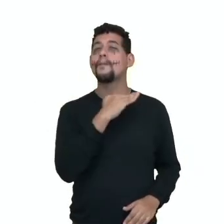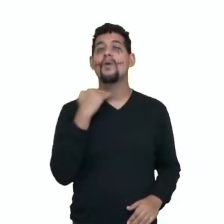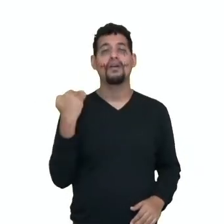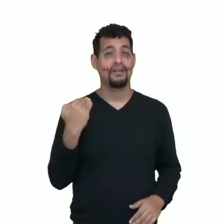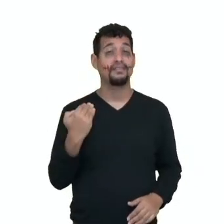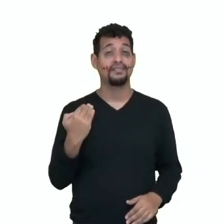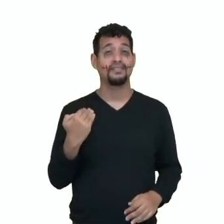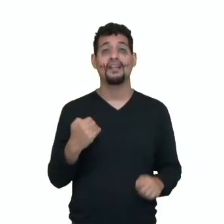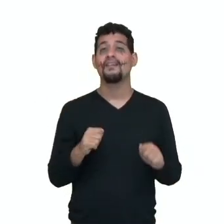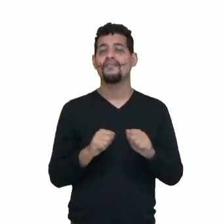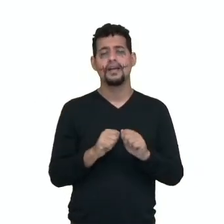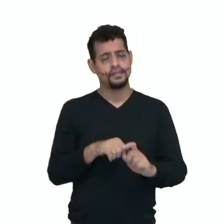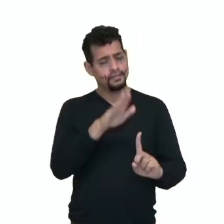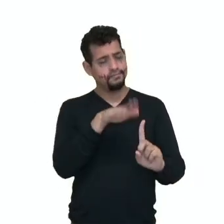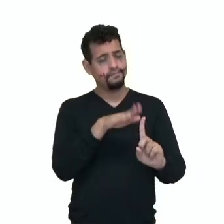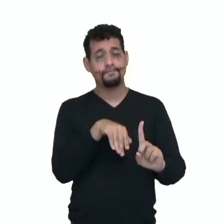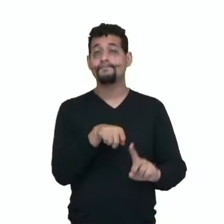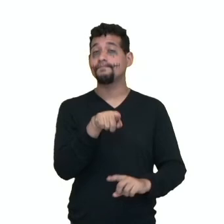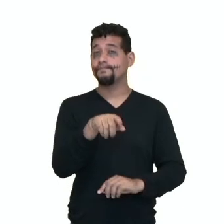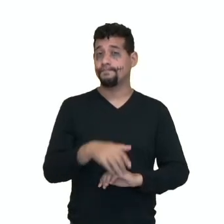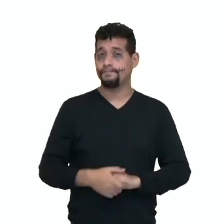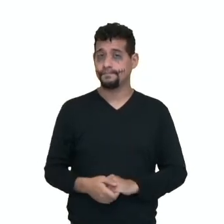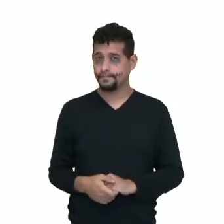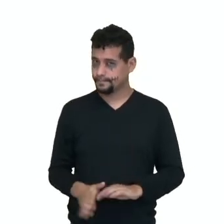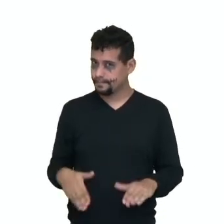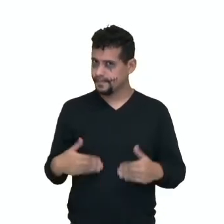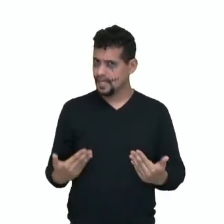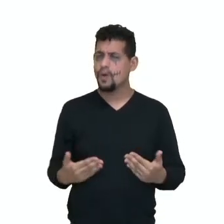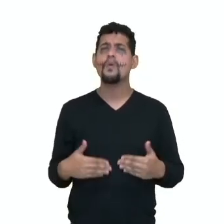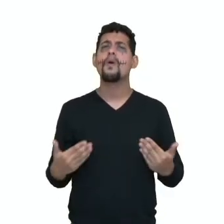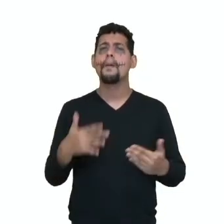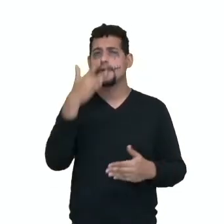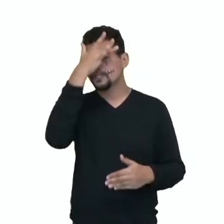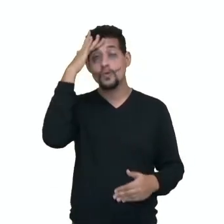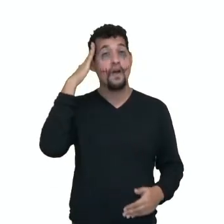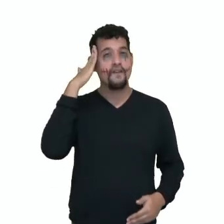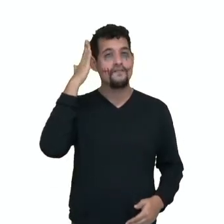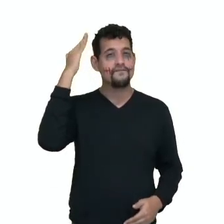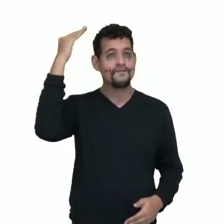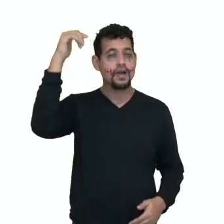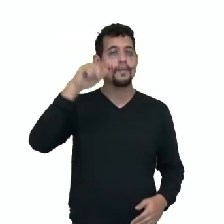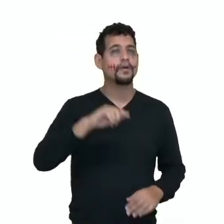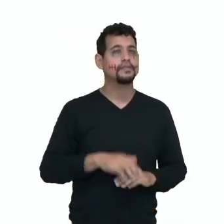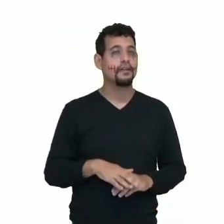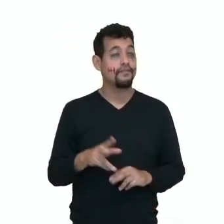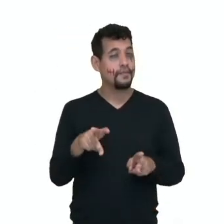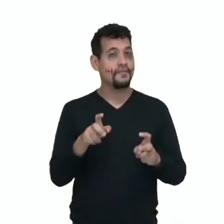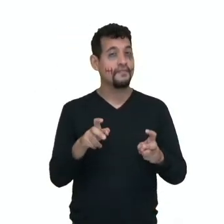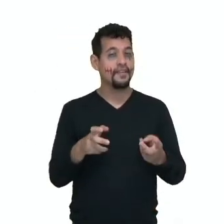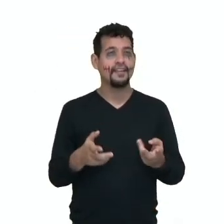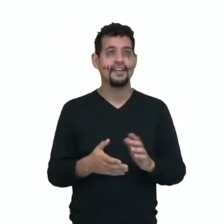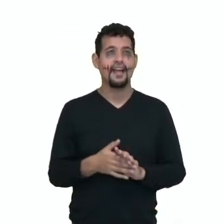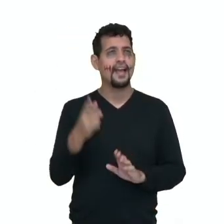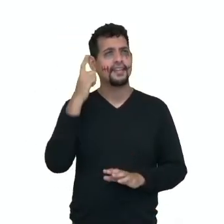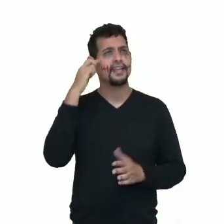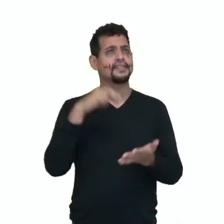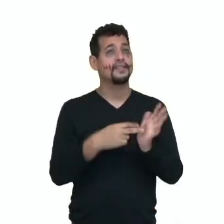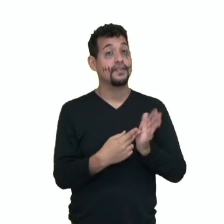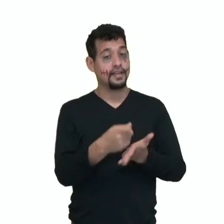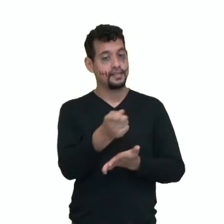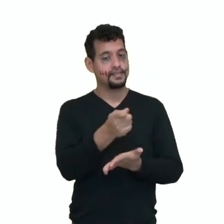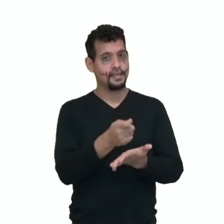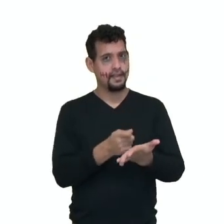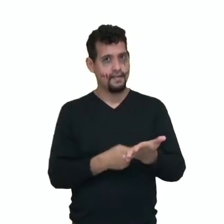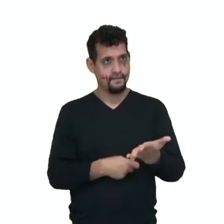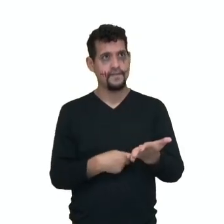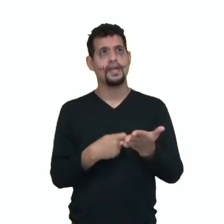falecido vas a homenagear? Bueno, que famoso você vai homenagear? Vamos a ver. A ideia é escrever um